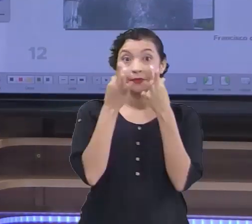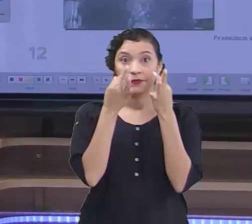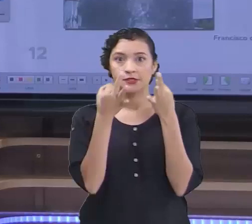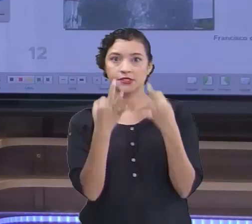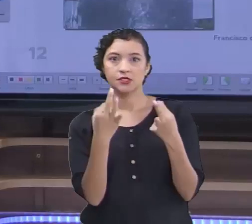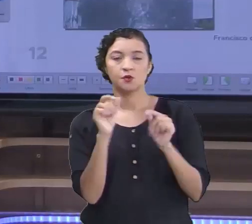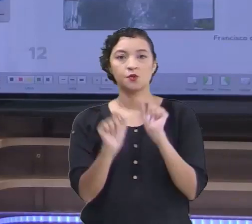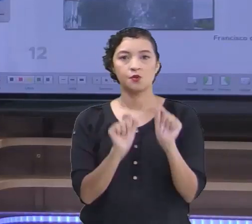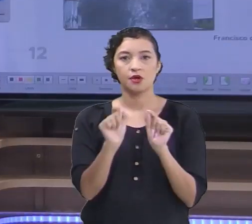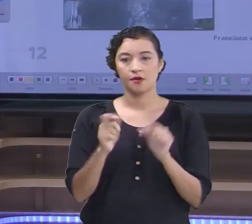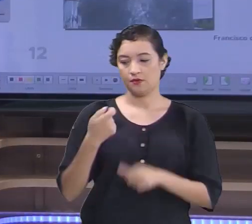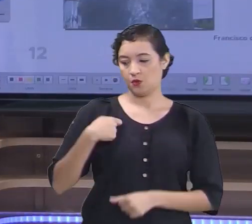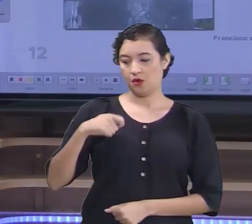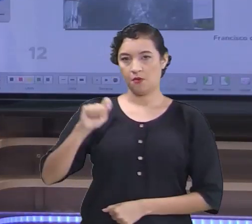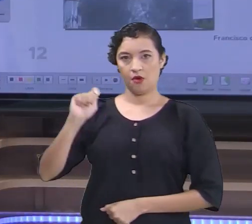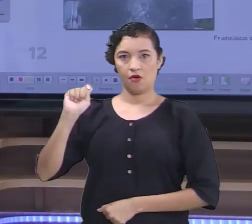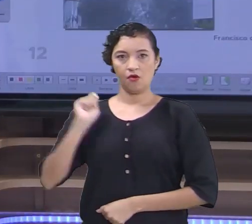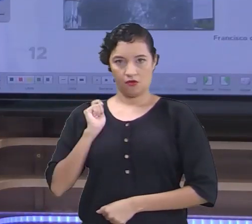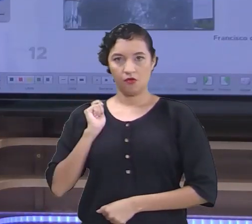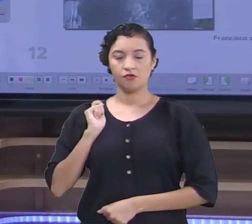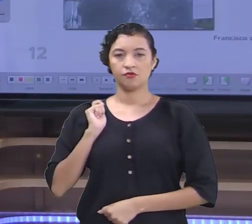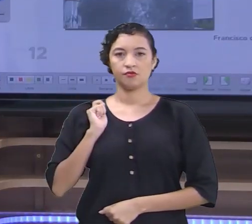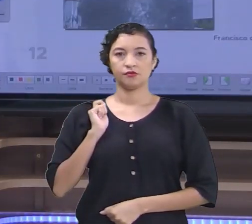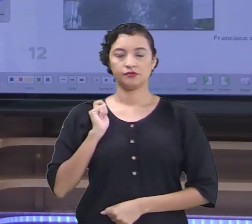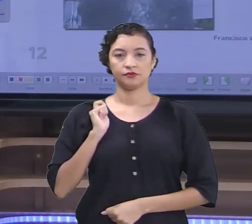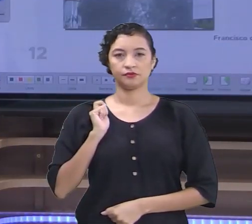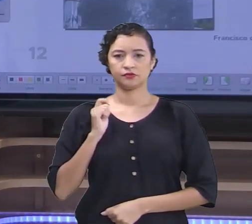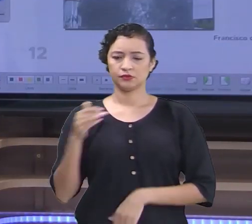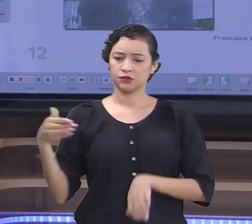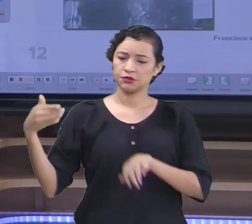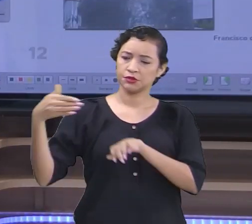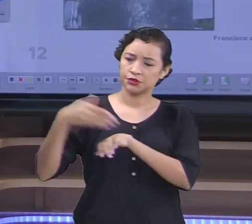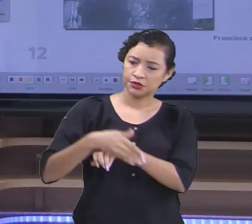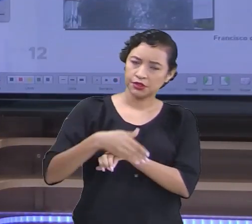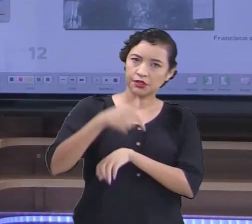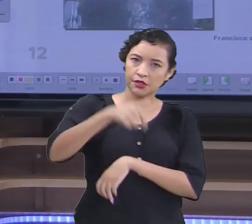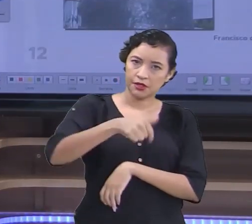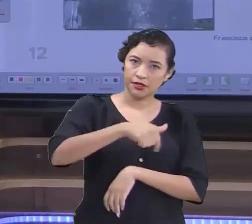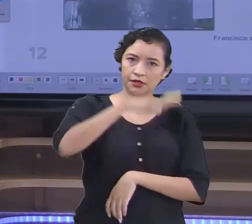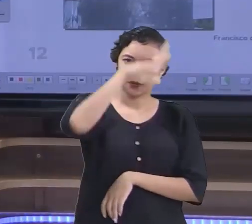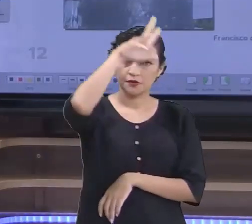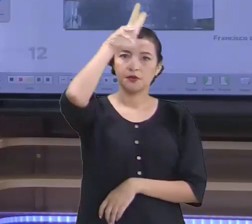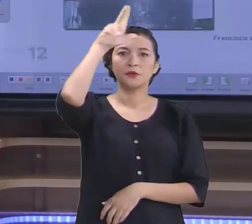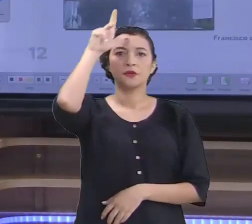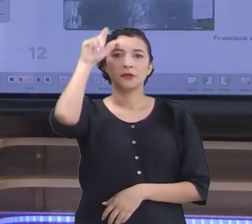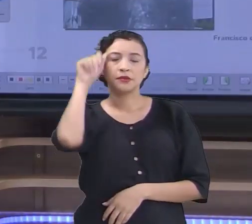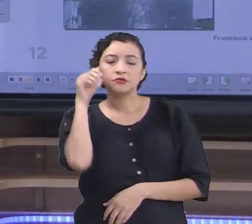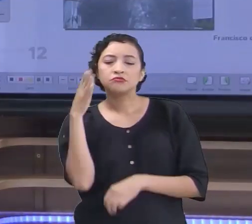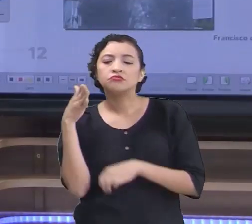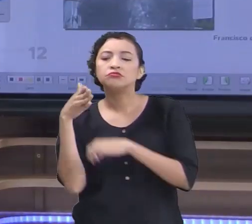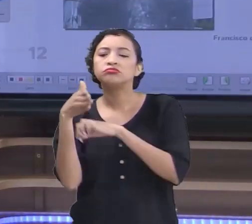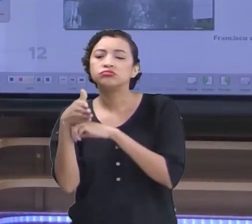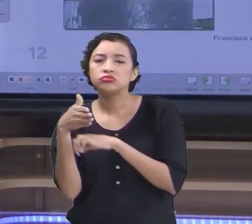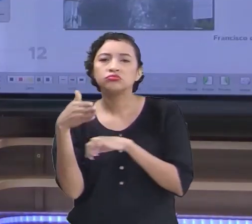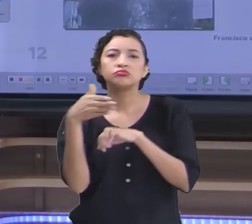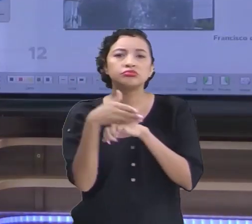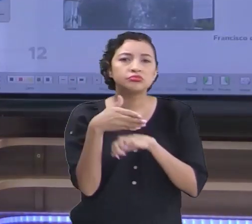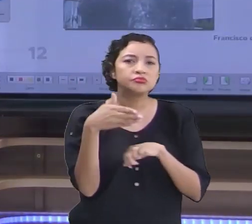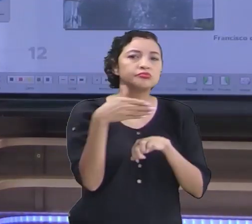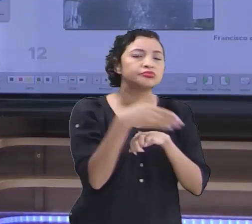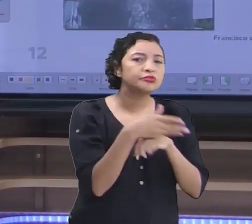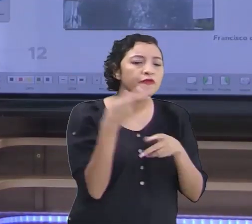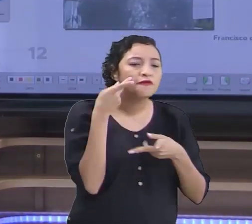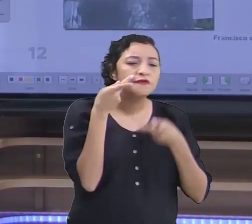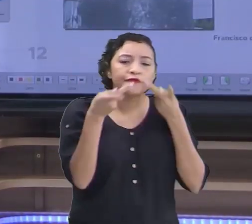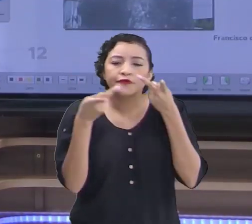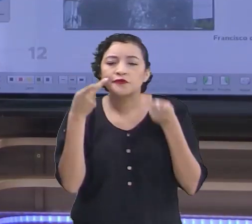Os espanhóis, eles estavam aqui, quando chegaram aqui, que eles foram indo pelas aldeias, que eles estavam andando, eles chegavam lá